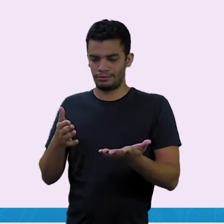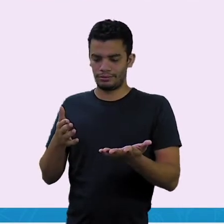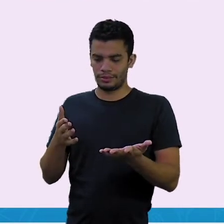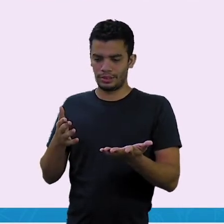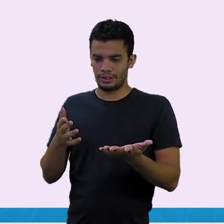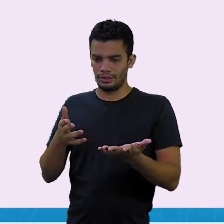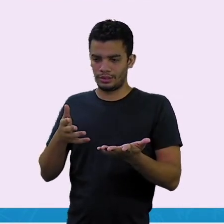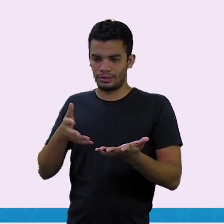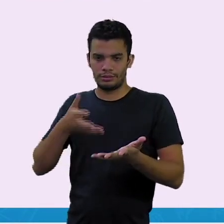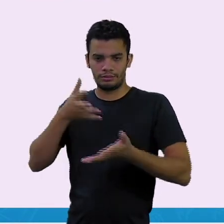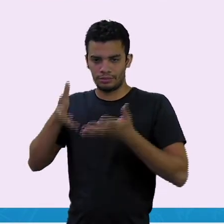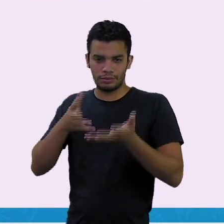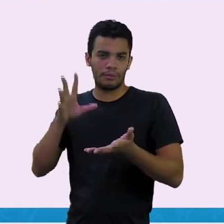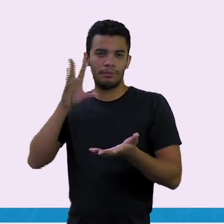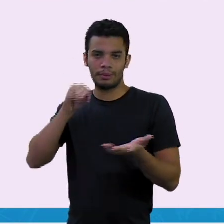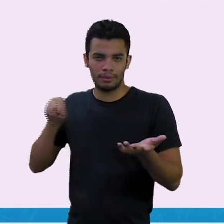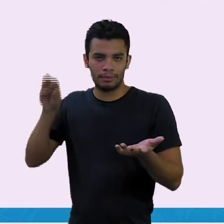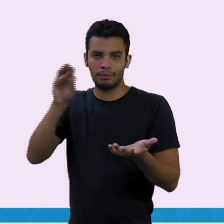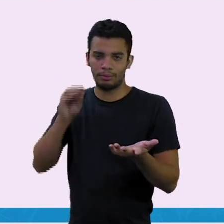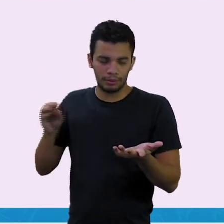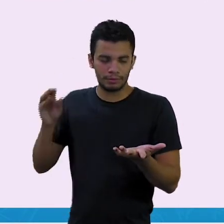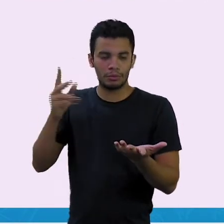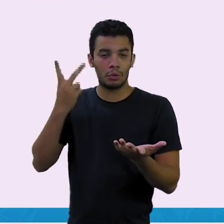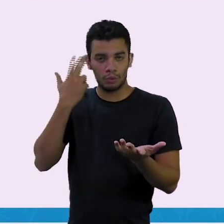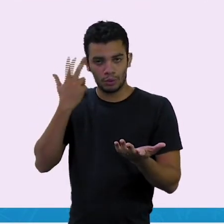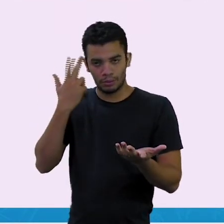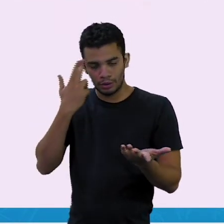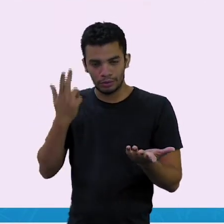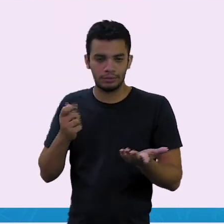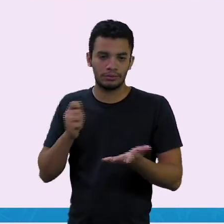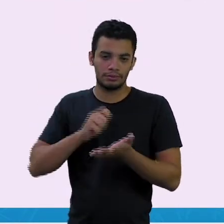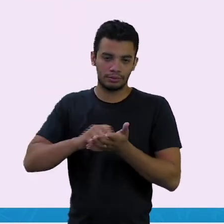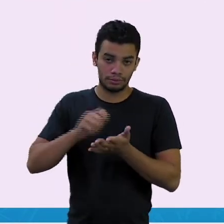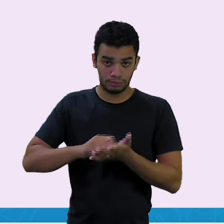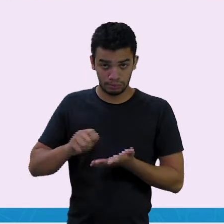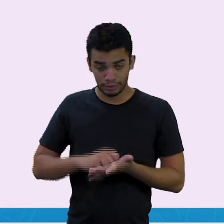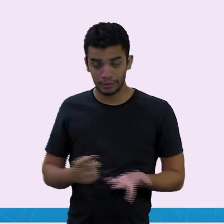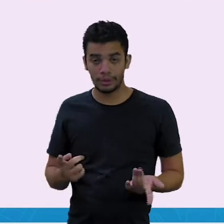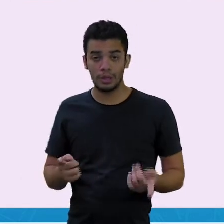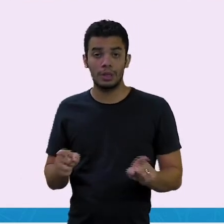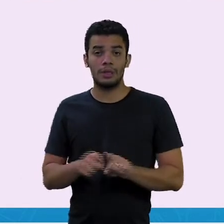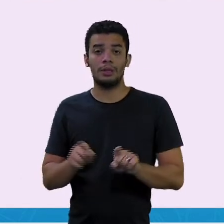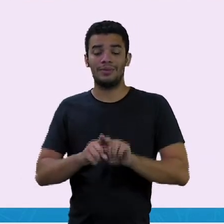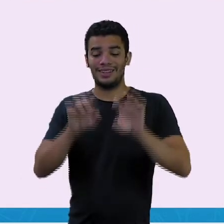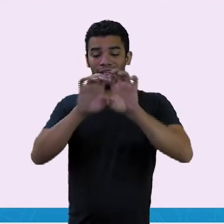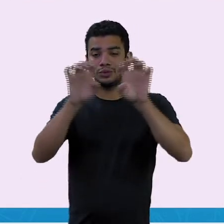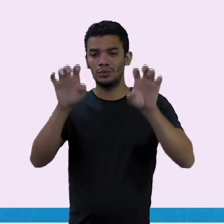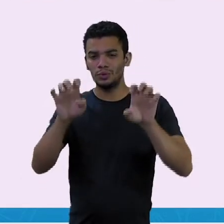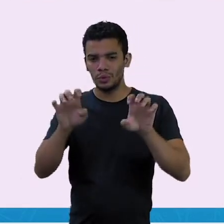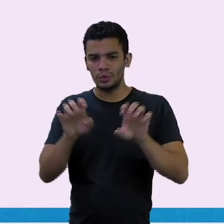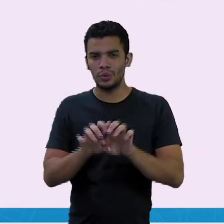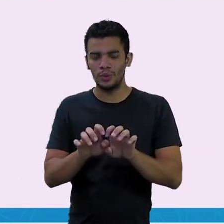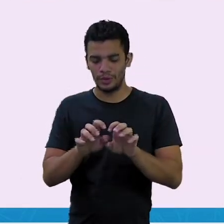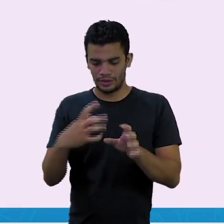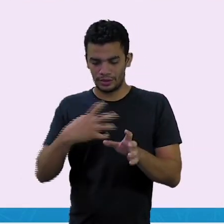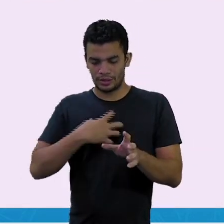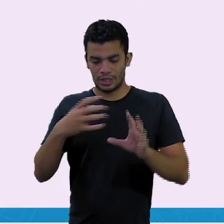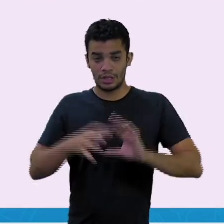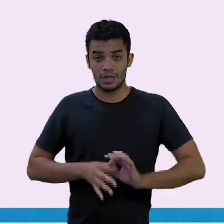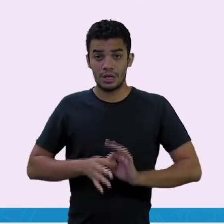eu faço o meu bilhete. A estrutura do bilhete, ela vai ser livre. Ela não